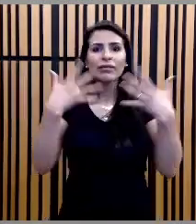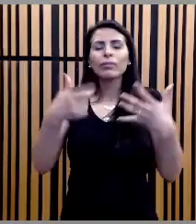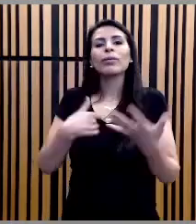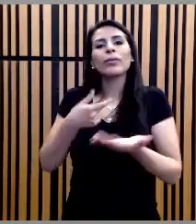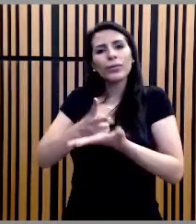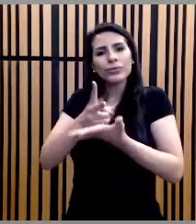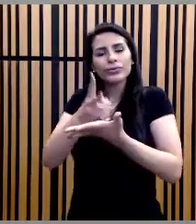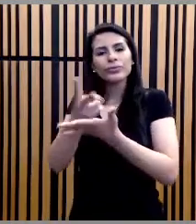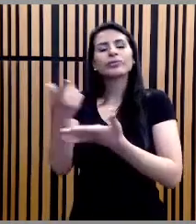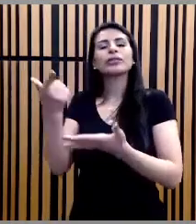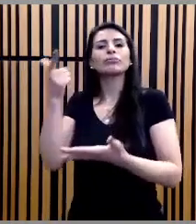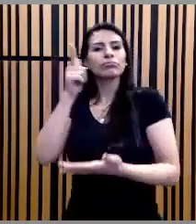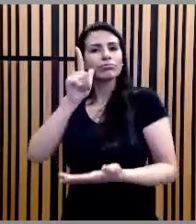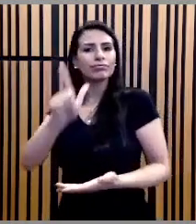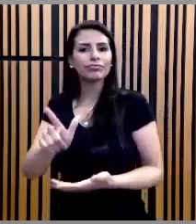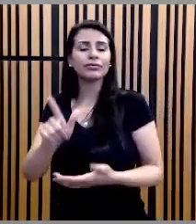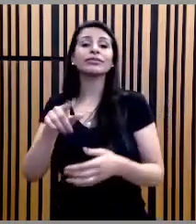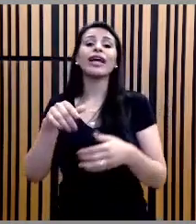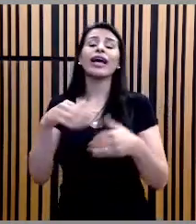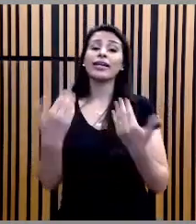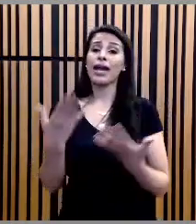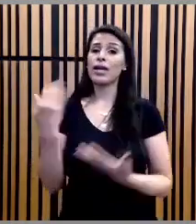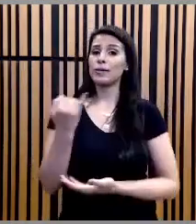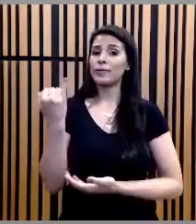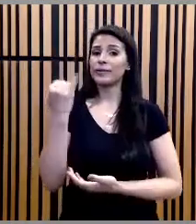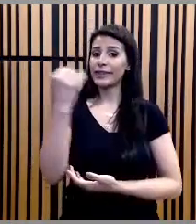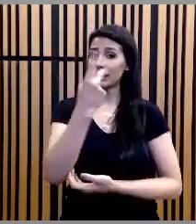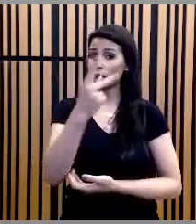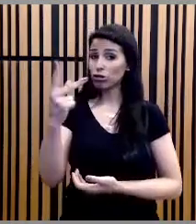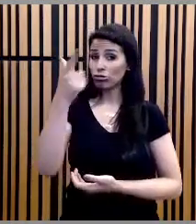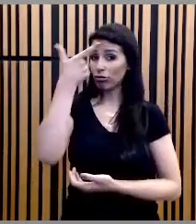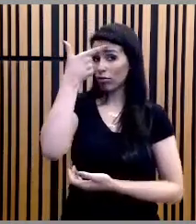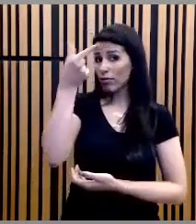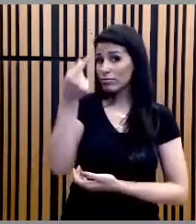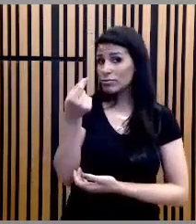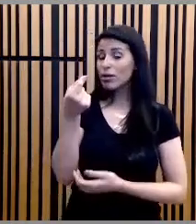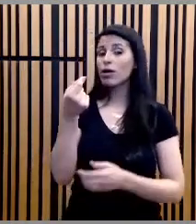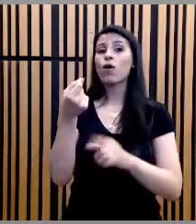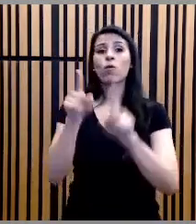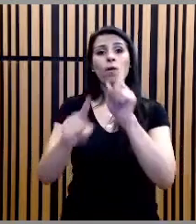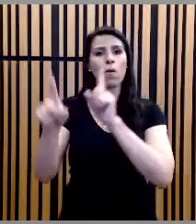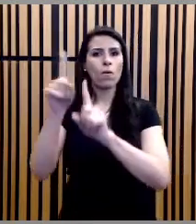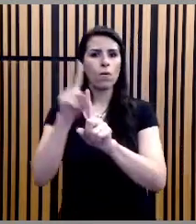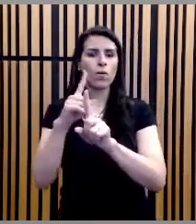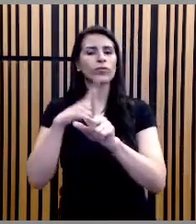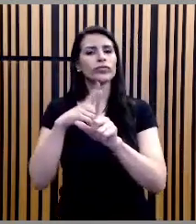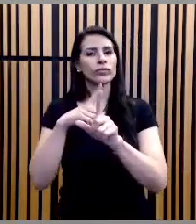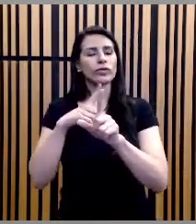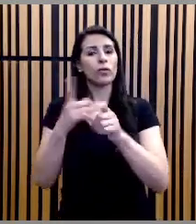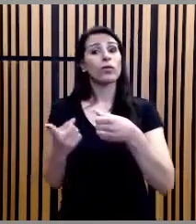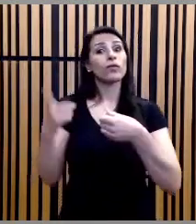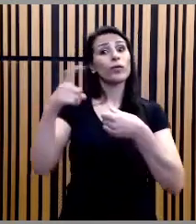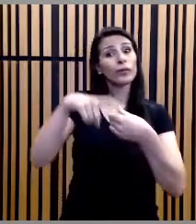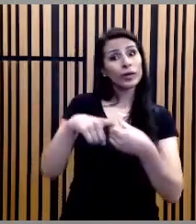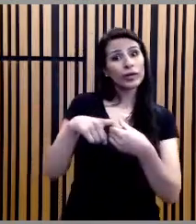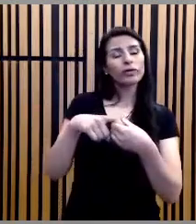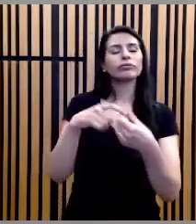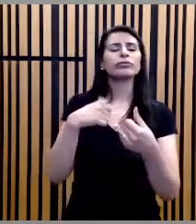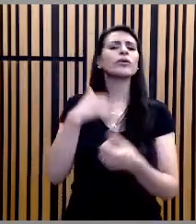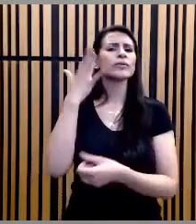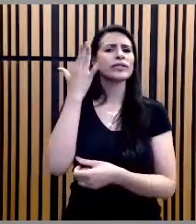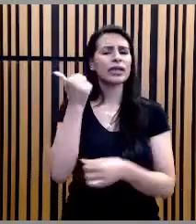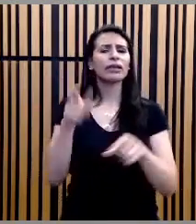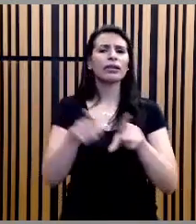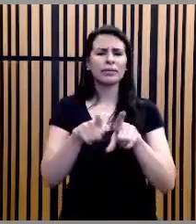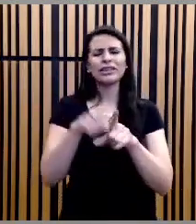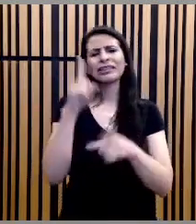tanto para a graduação aí que vocês estão prestes a fazer ou reingressar, muitos, né, daqui a pouco. E eu sei, pessoal,